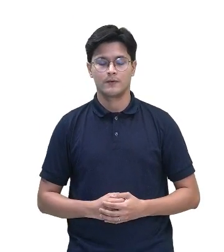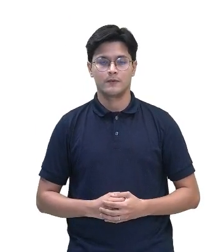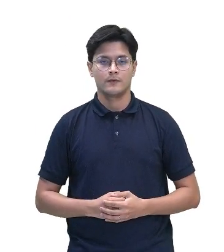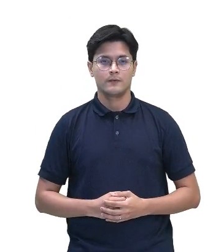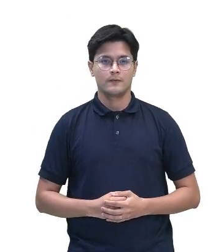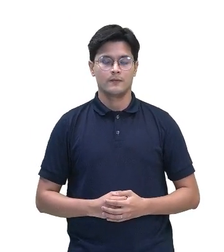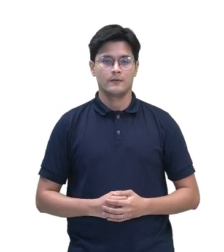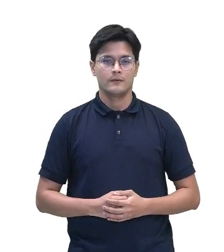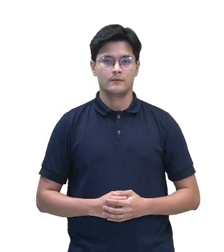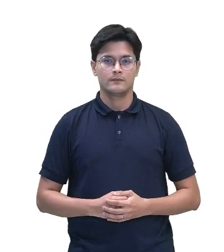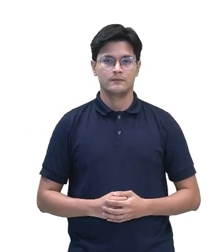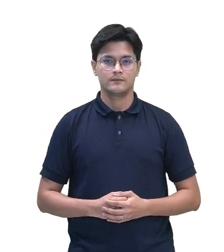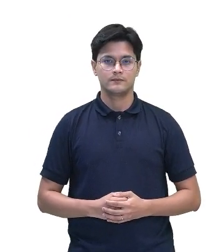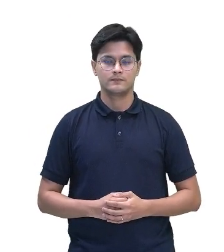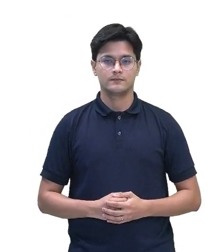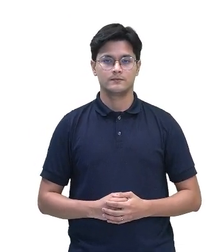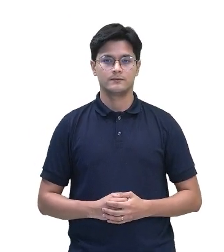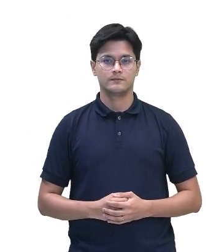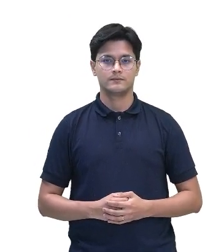Só ajeitar aqui.